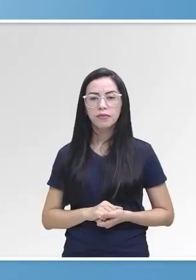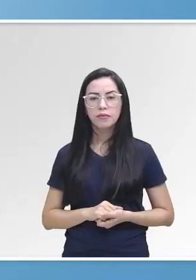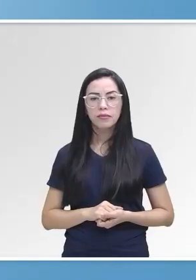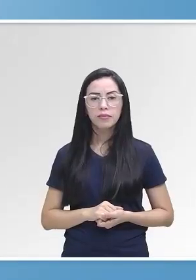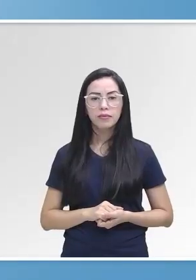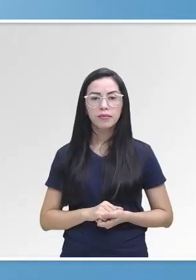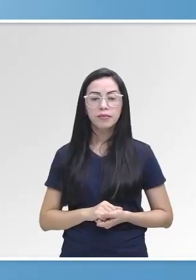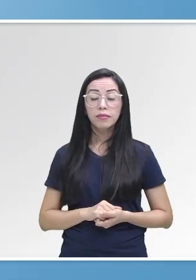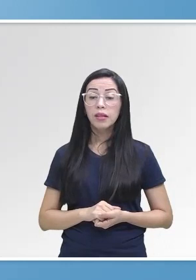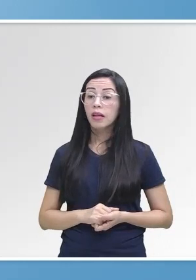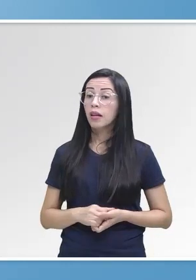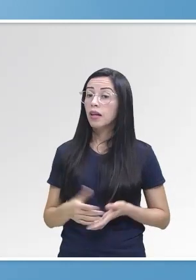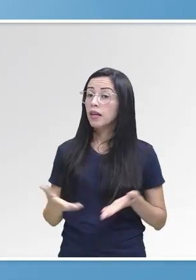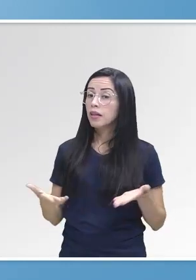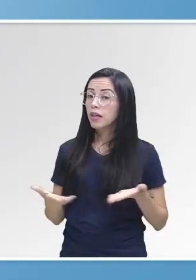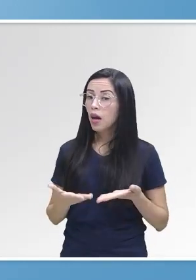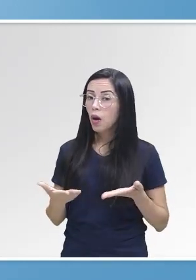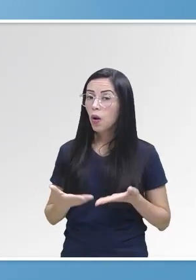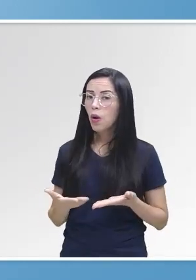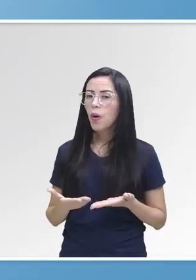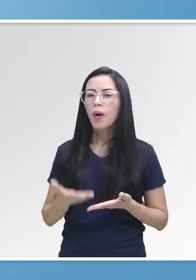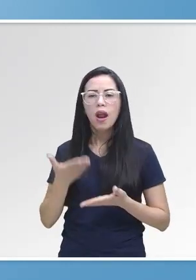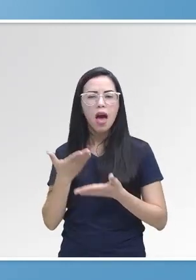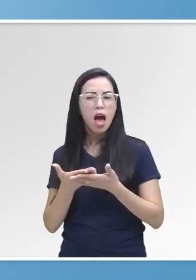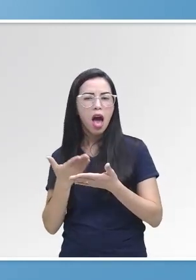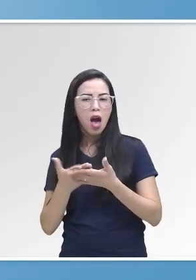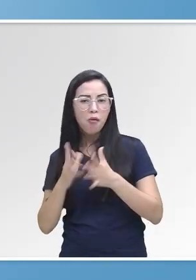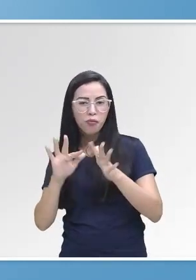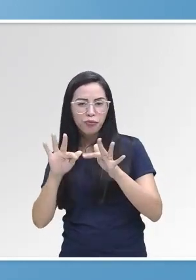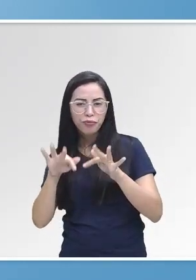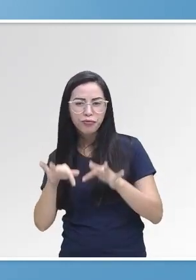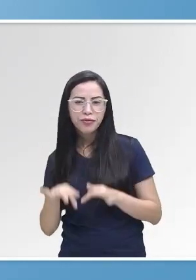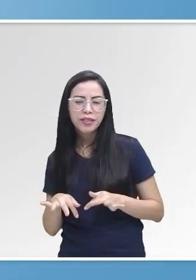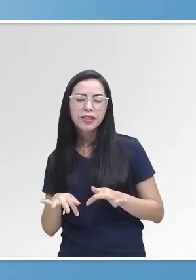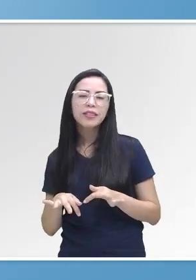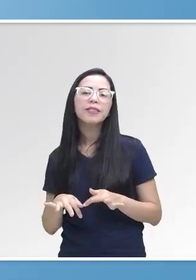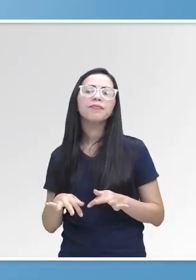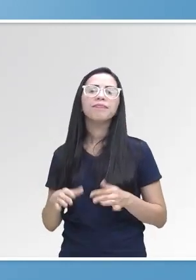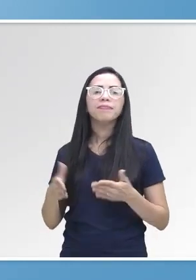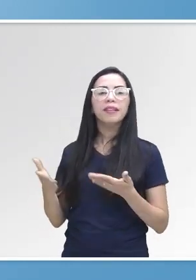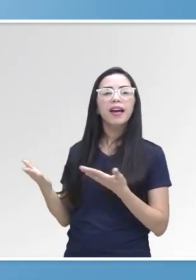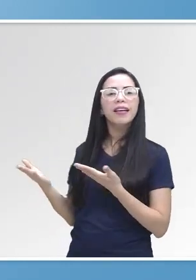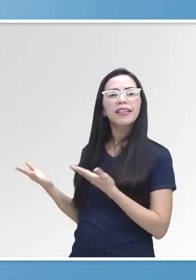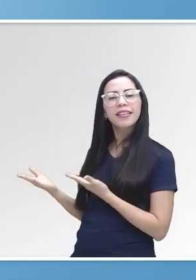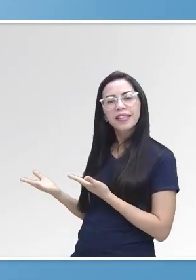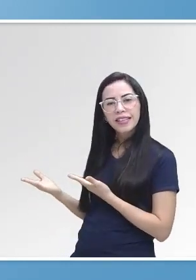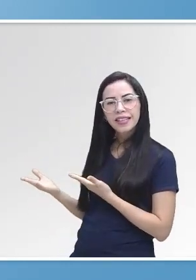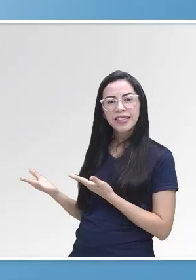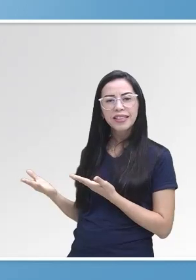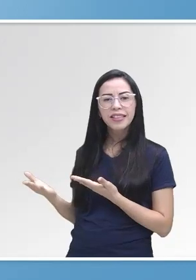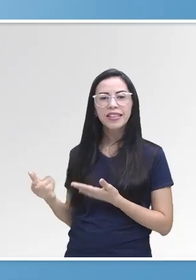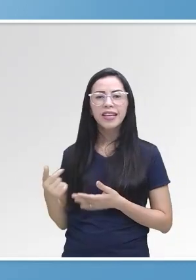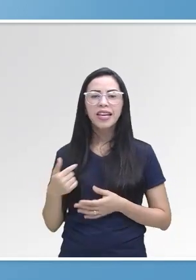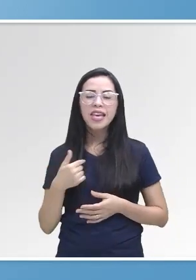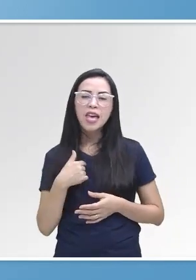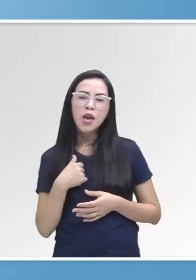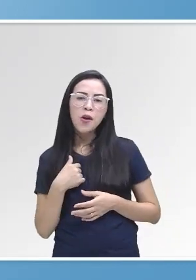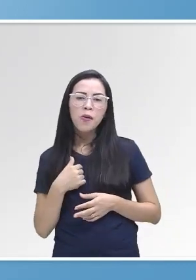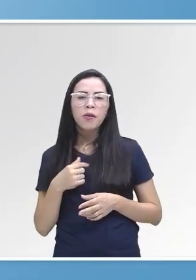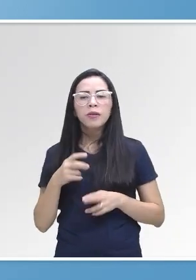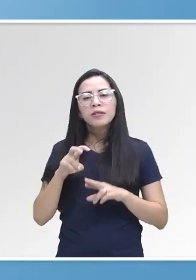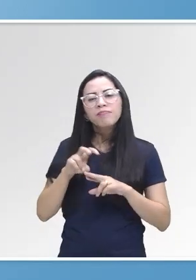a gente vai encerrar na sala aqui ó no parque eu ver quanta vou ficar sendo a gente observando